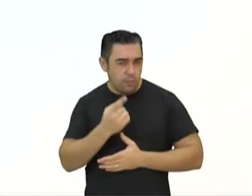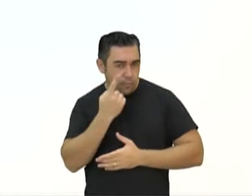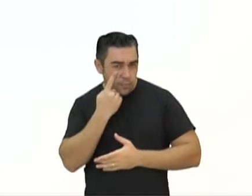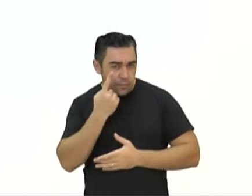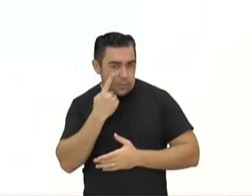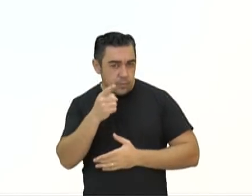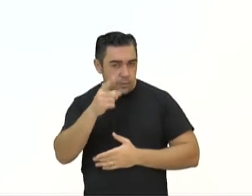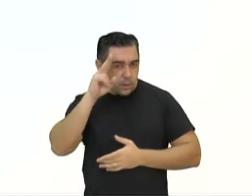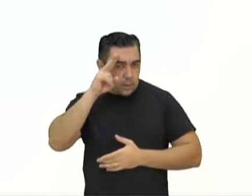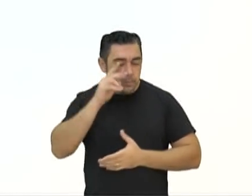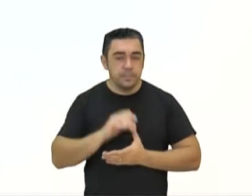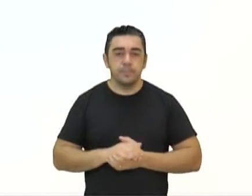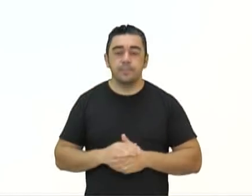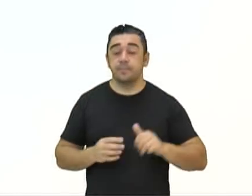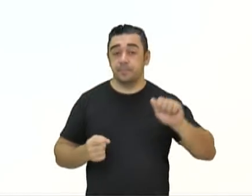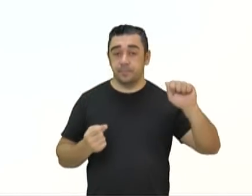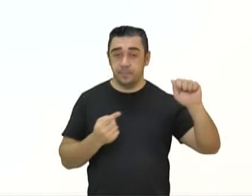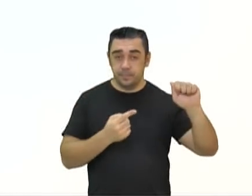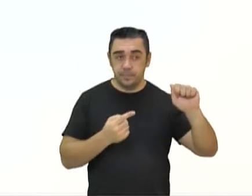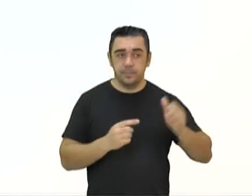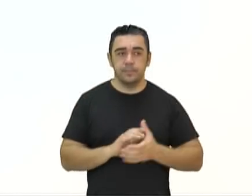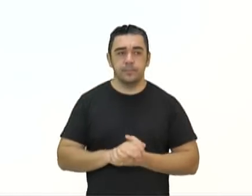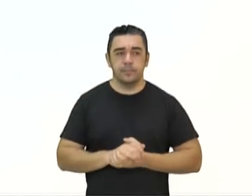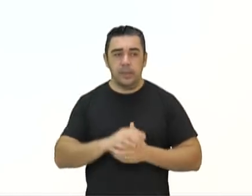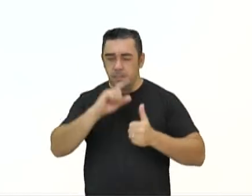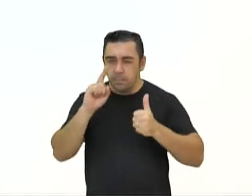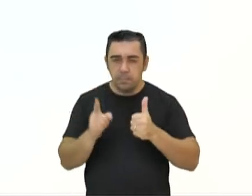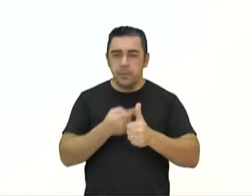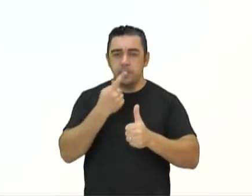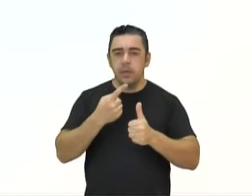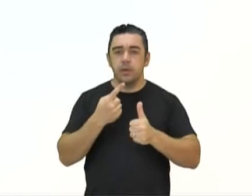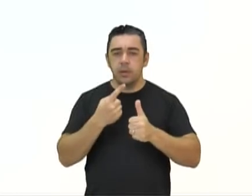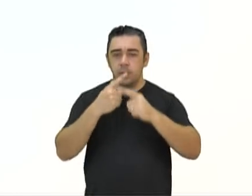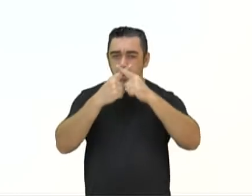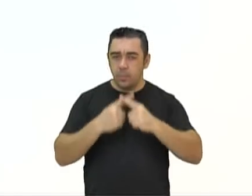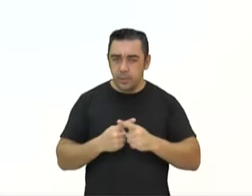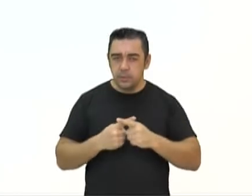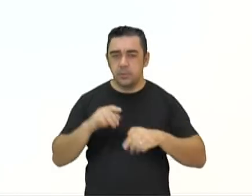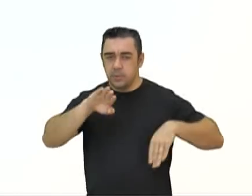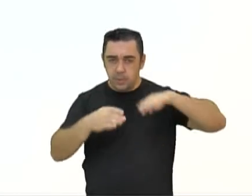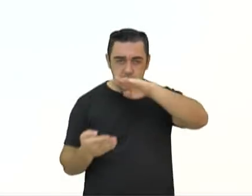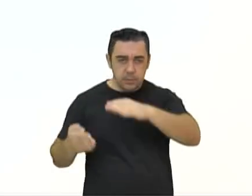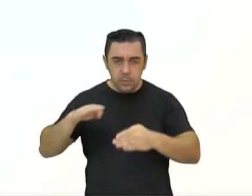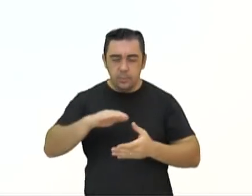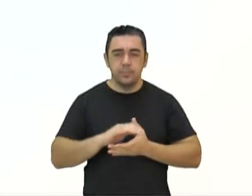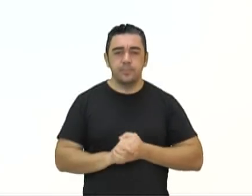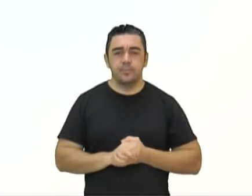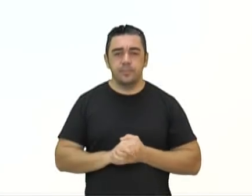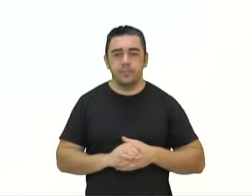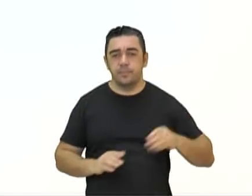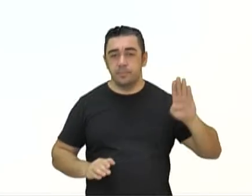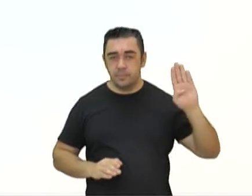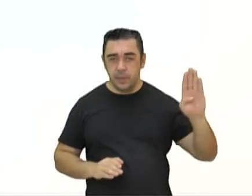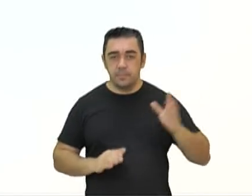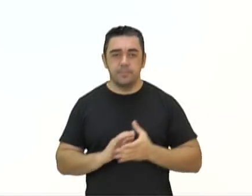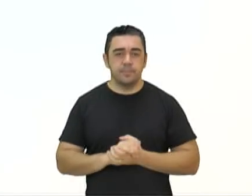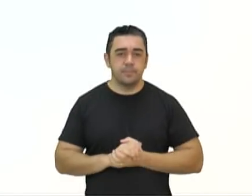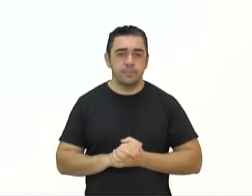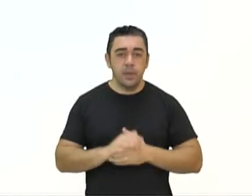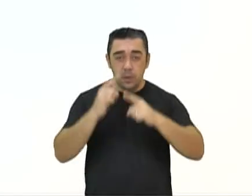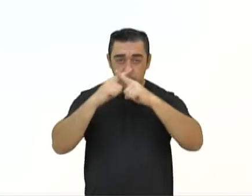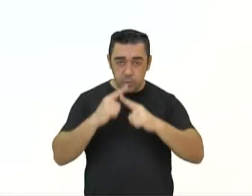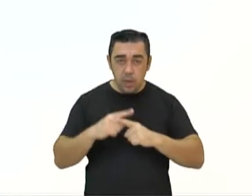se vocês lembram. É a primeira forma de competição da natação? As provas são realizadas